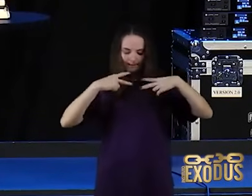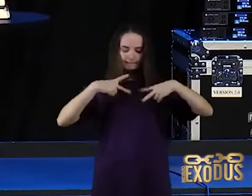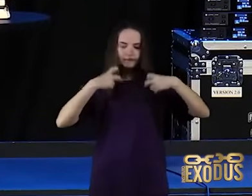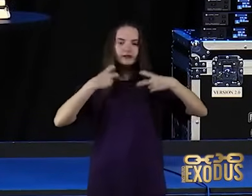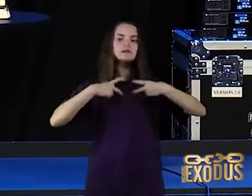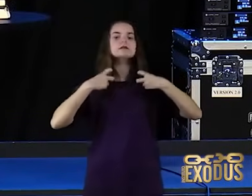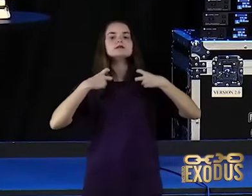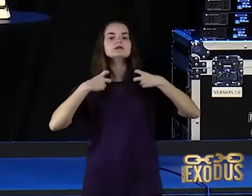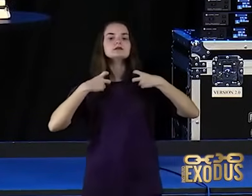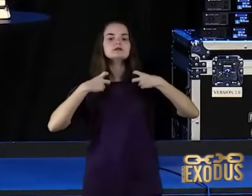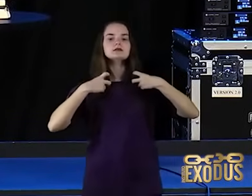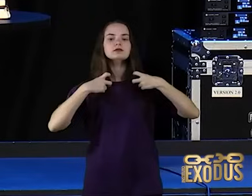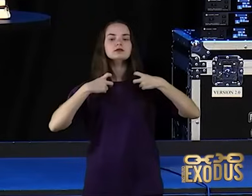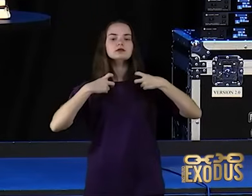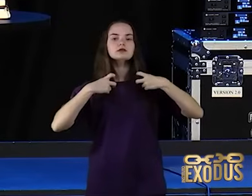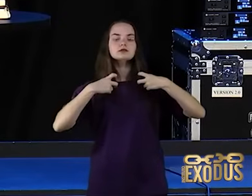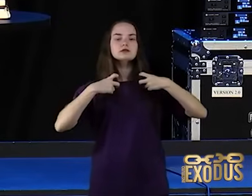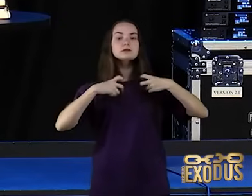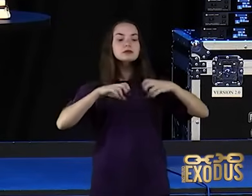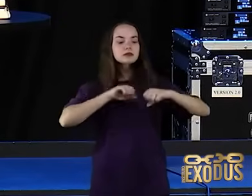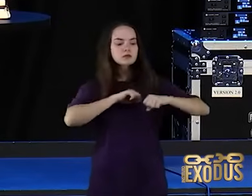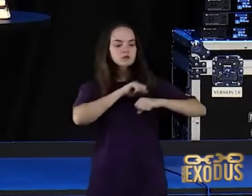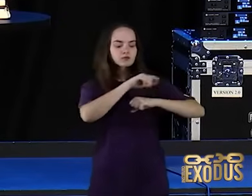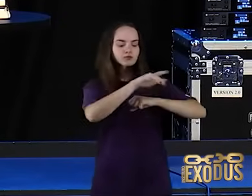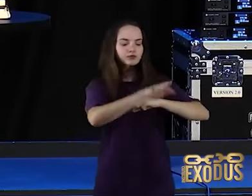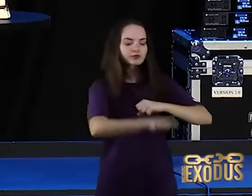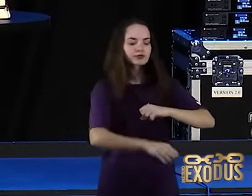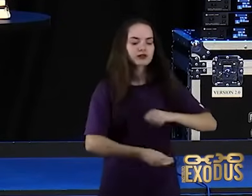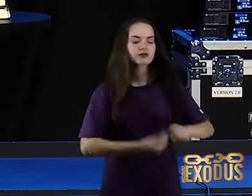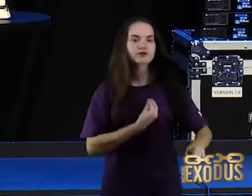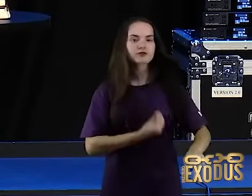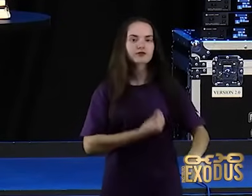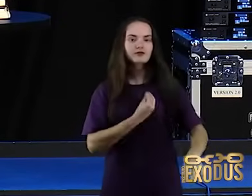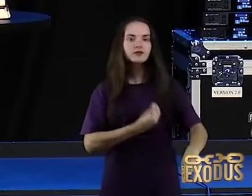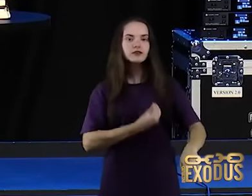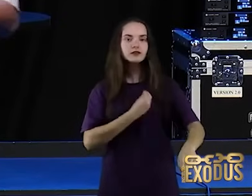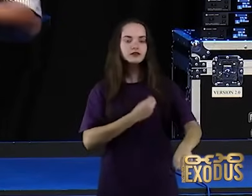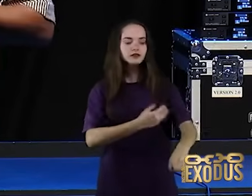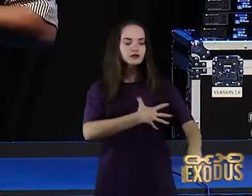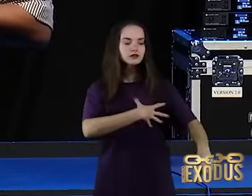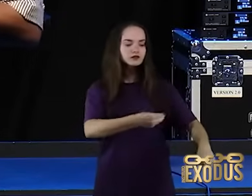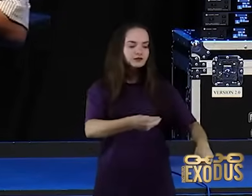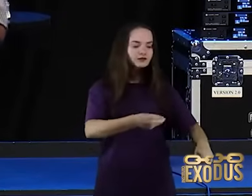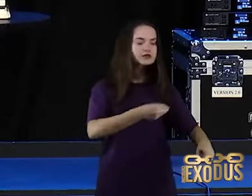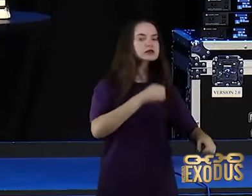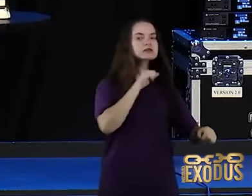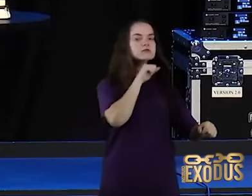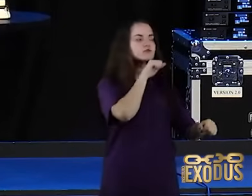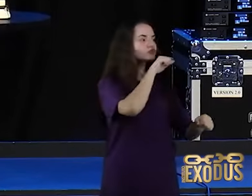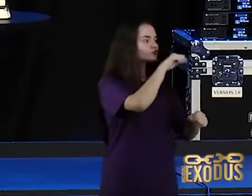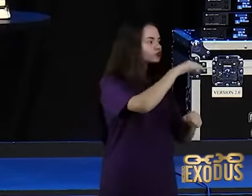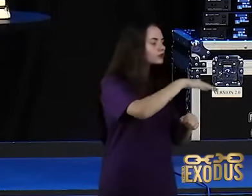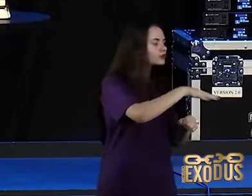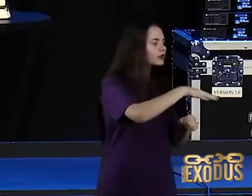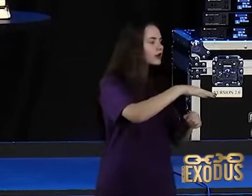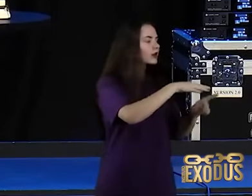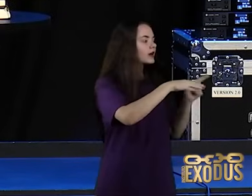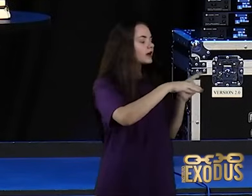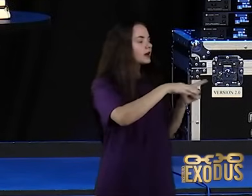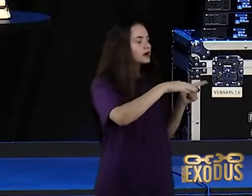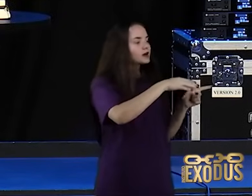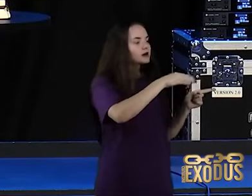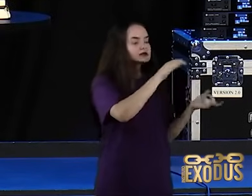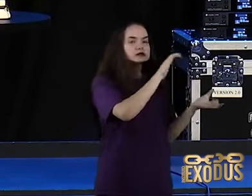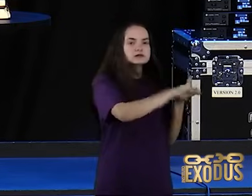transbordado pra vida dos nossos filhos da nossa esposa do nosso pai da nossa